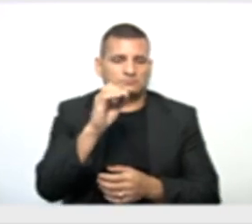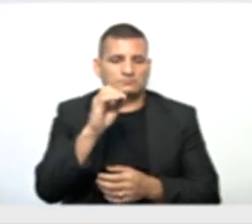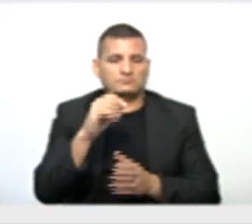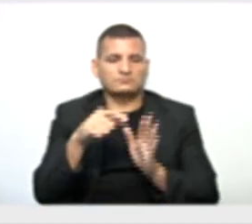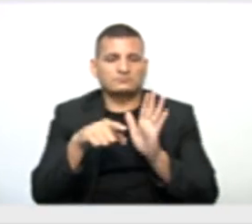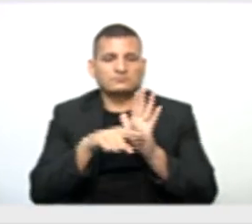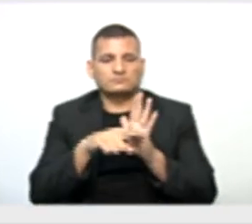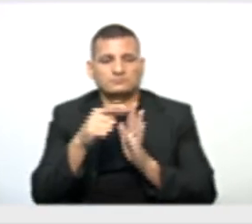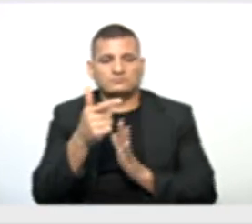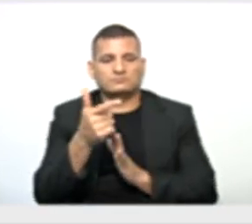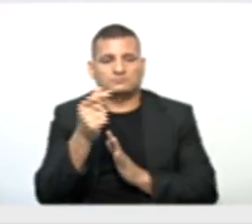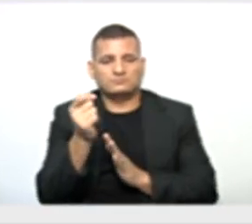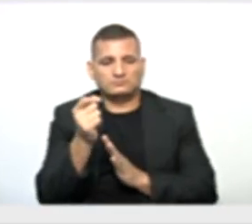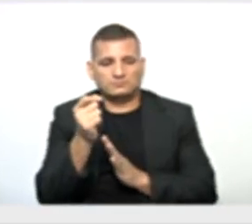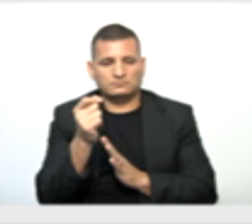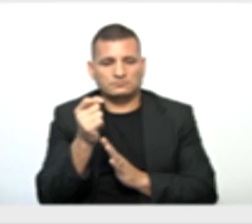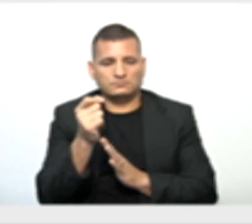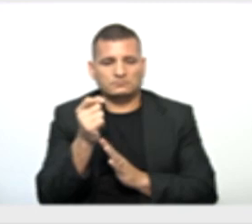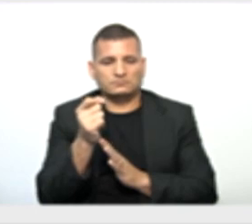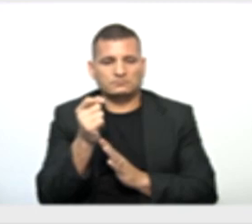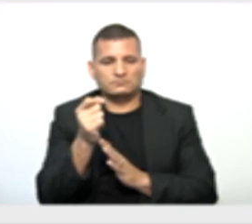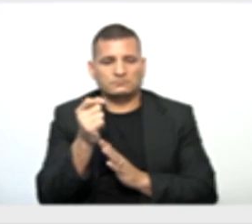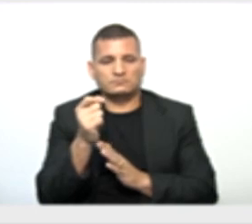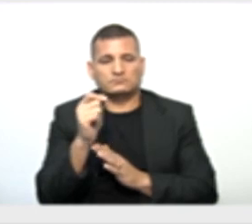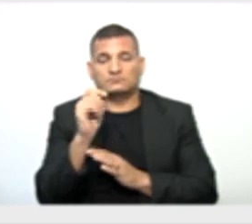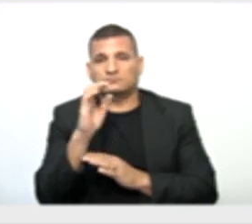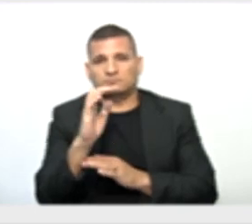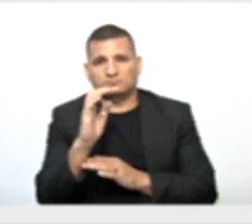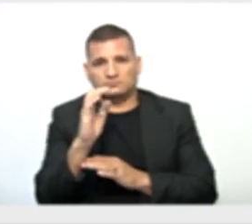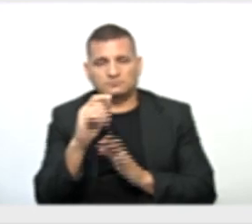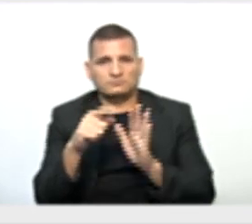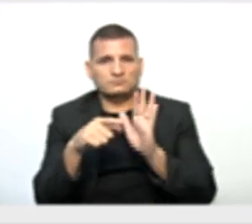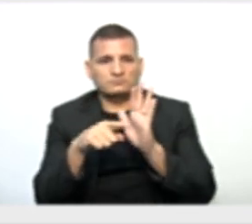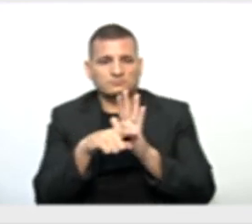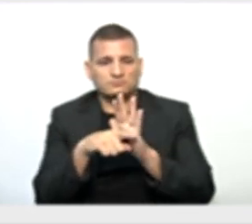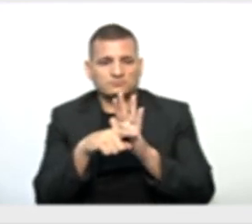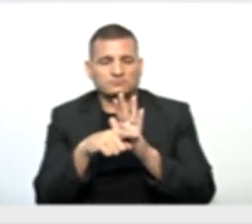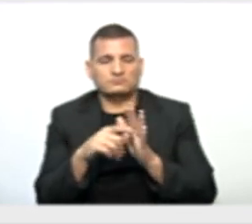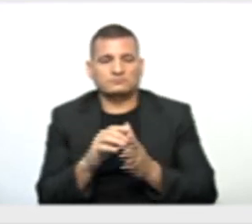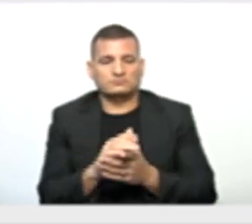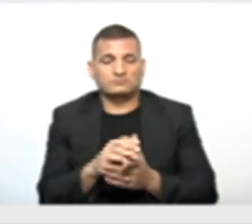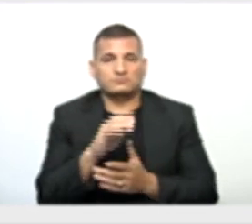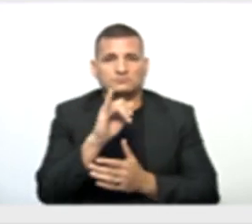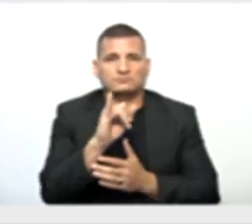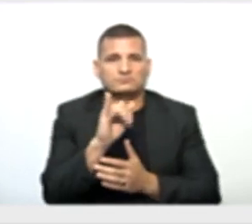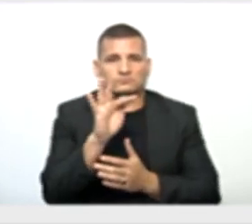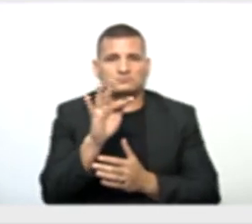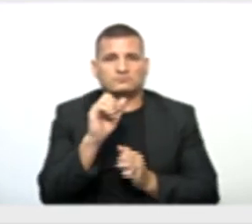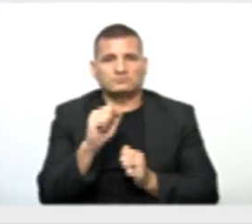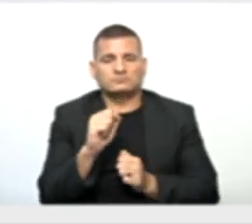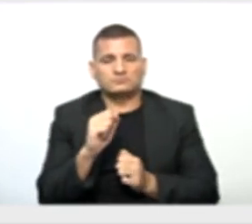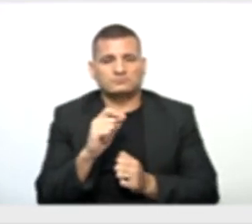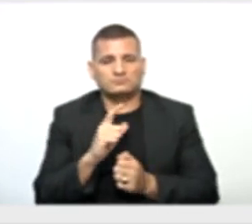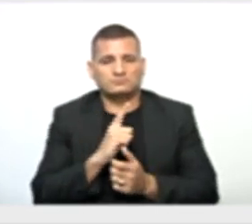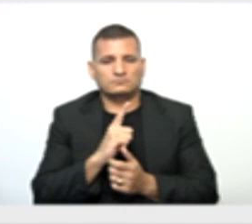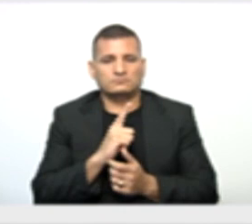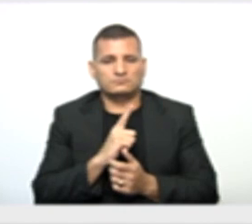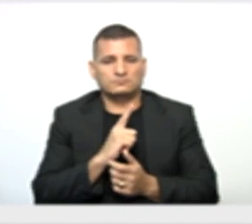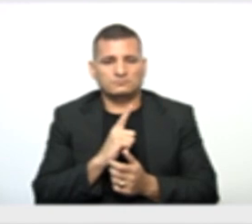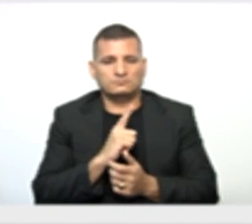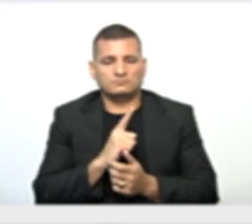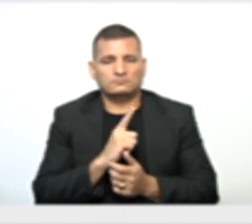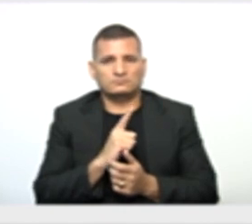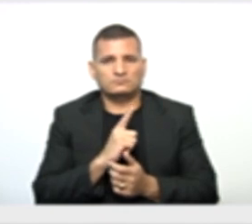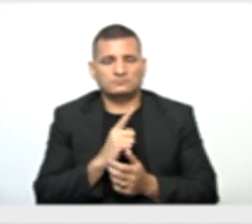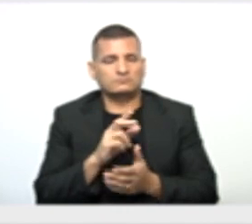negativo. Então, aqui nós temos os três casos. E o comando if, ele pode ter quantas cláusulas elif eu quiser,